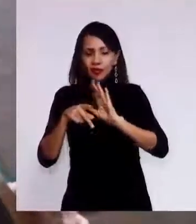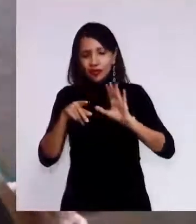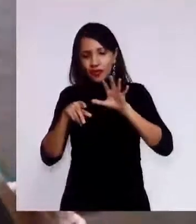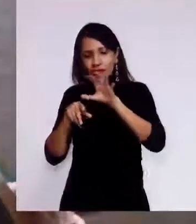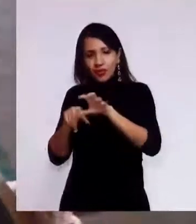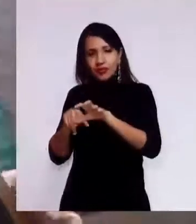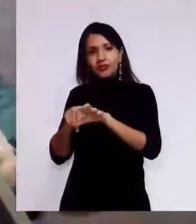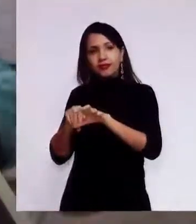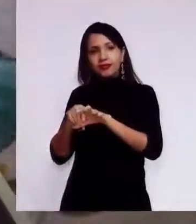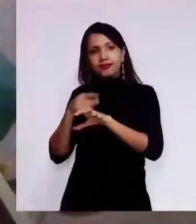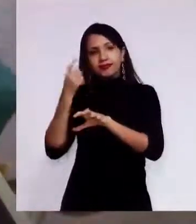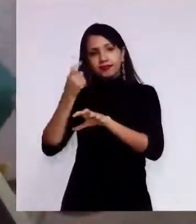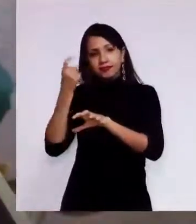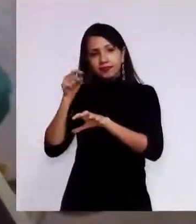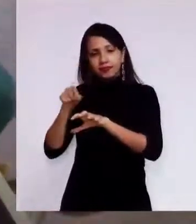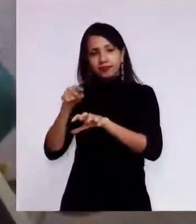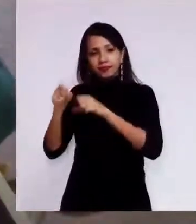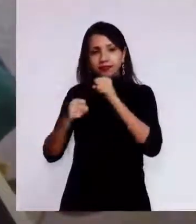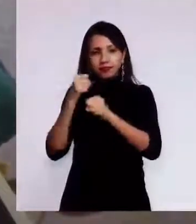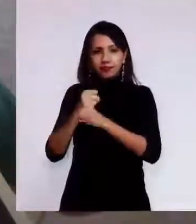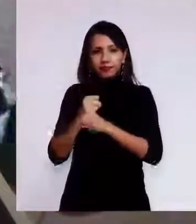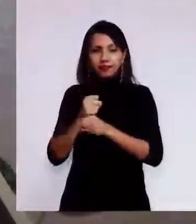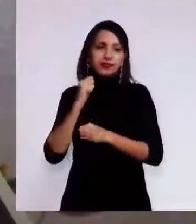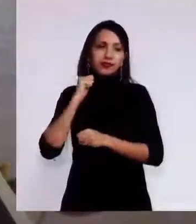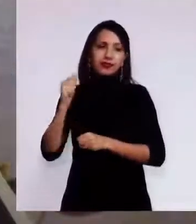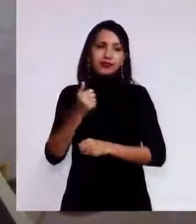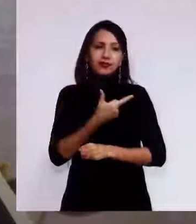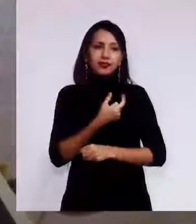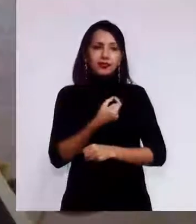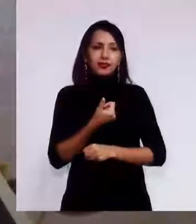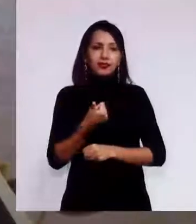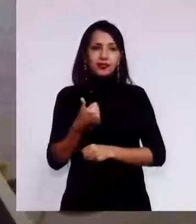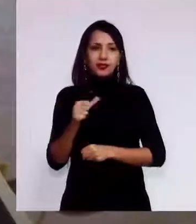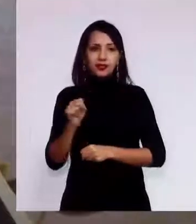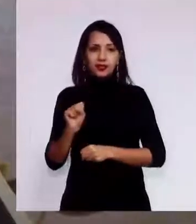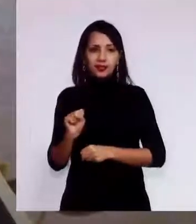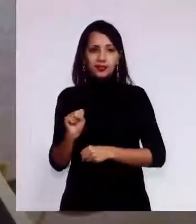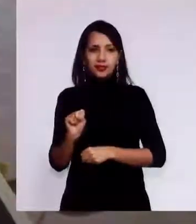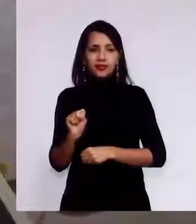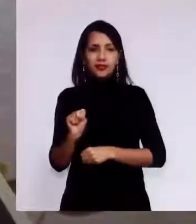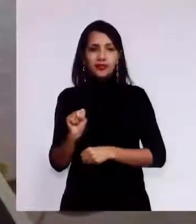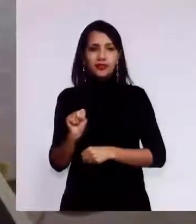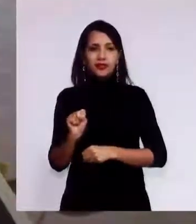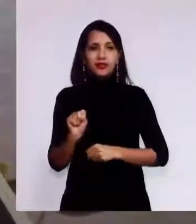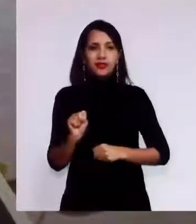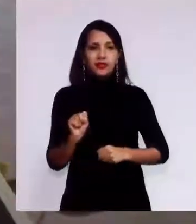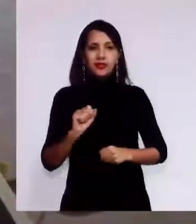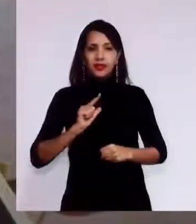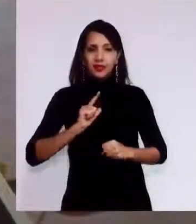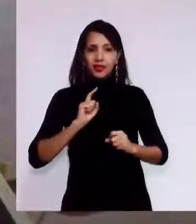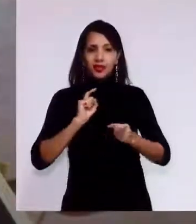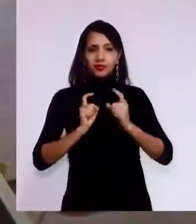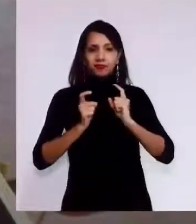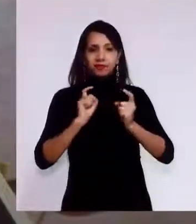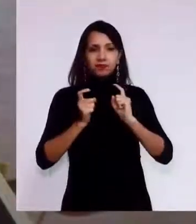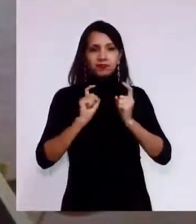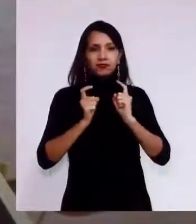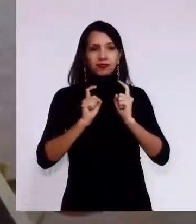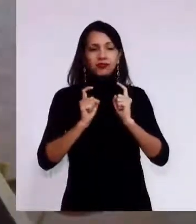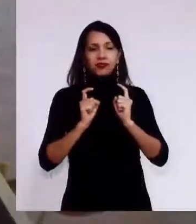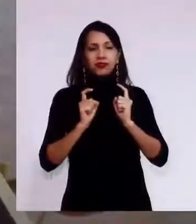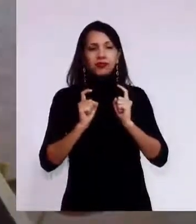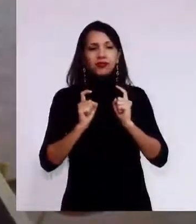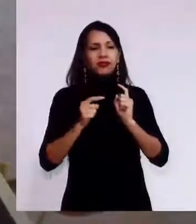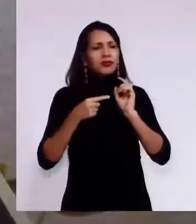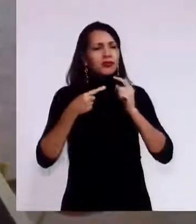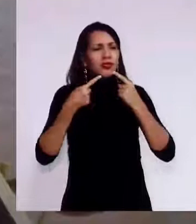Então, nesse ano, em abril de 2018, ocorreu uma reunião e